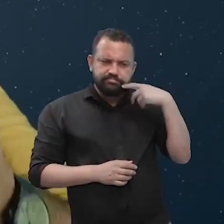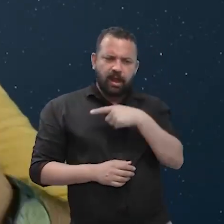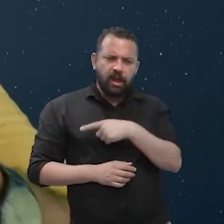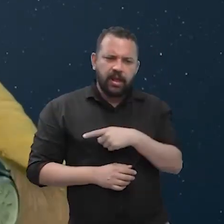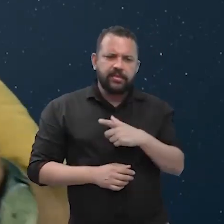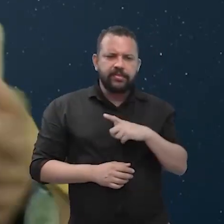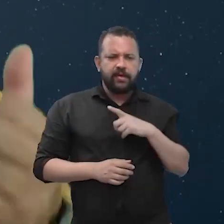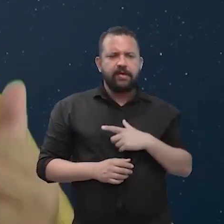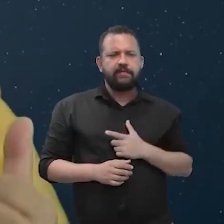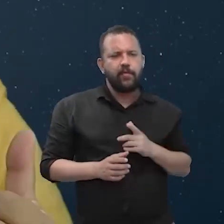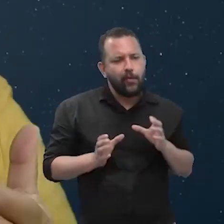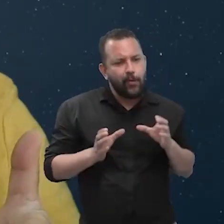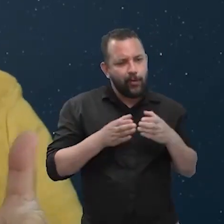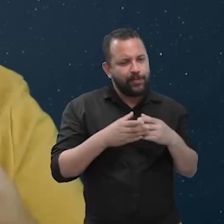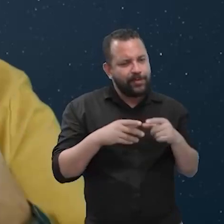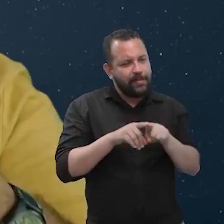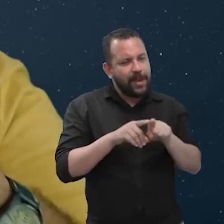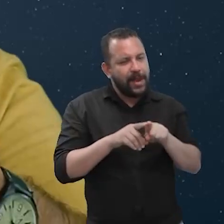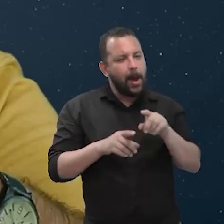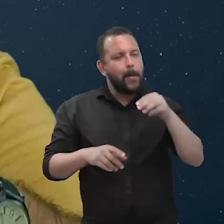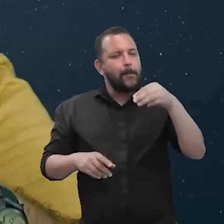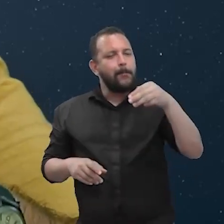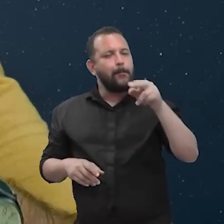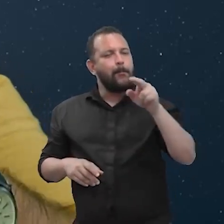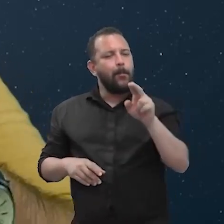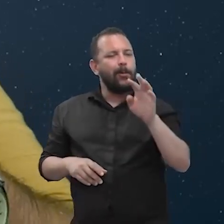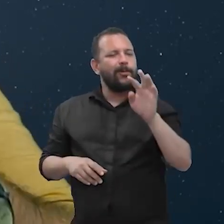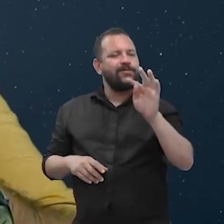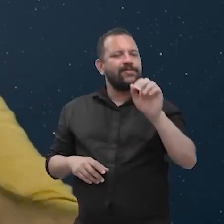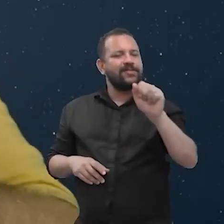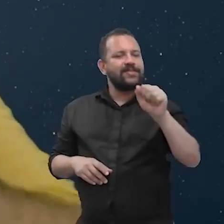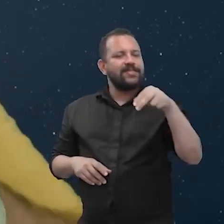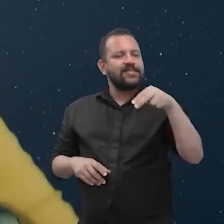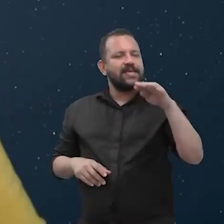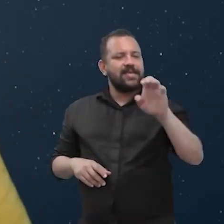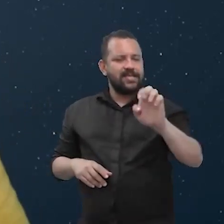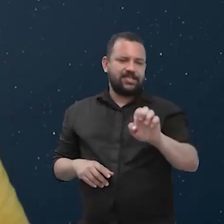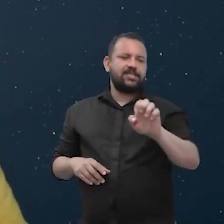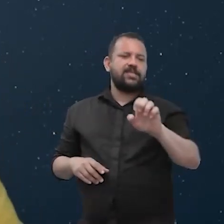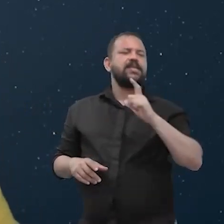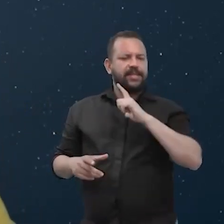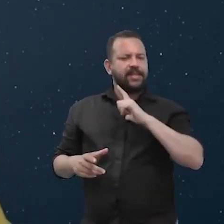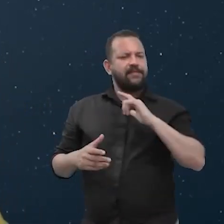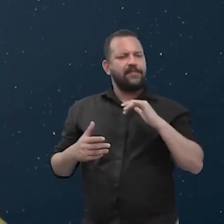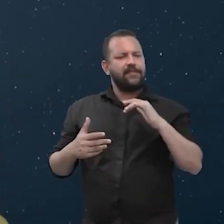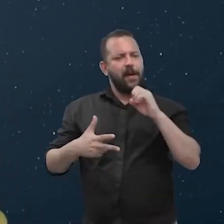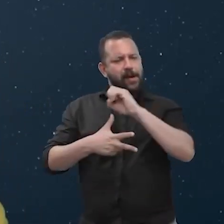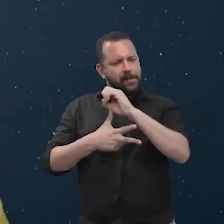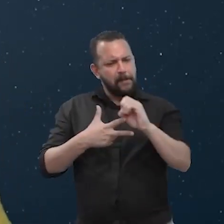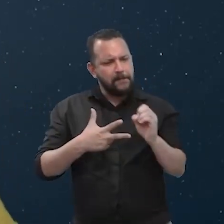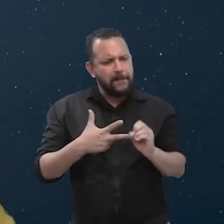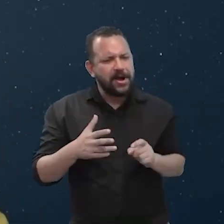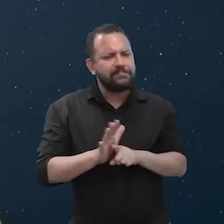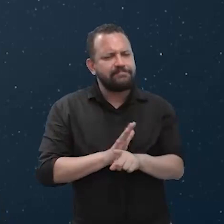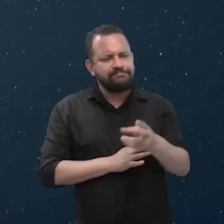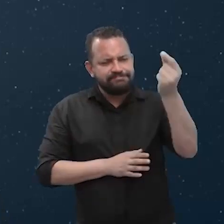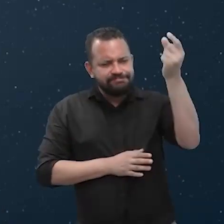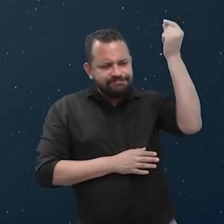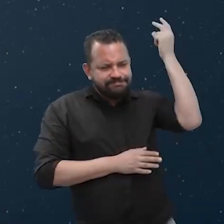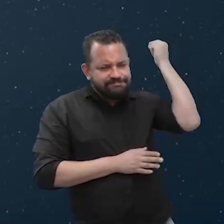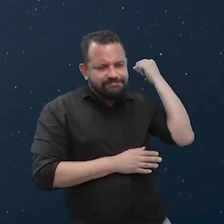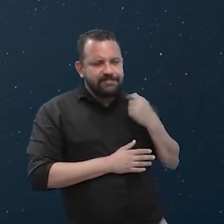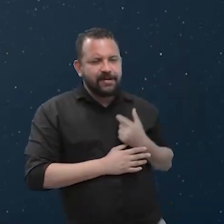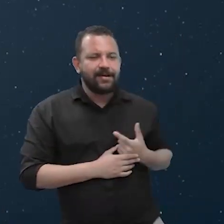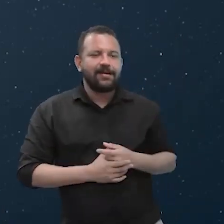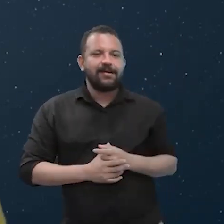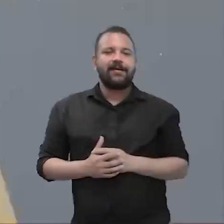os Mutantes, que inclusive já teve questões do Enem que falava exatamente da banda Mutantes, que Rita Lee ela fazia parte na época. Dá uma olhada agora